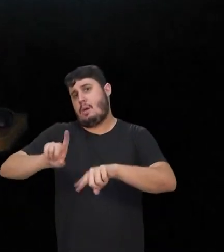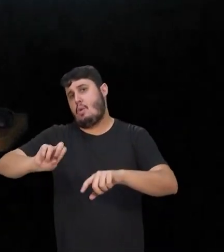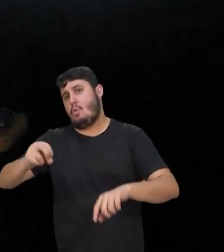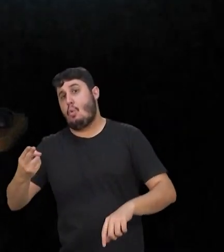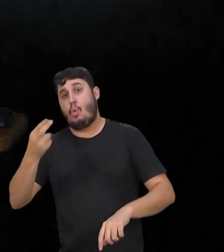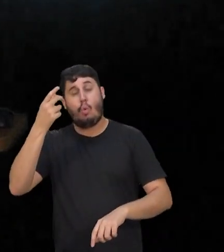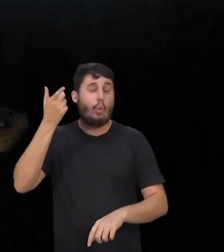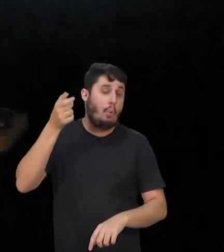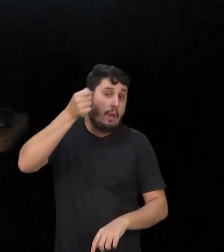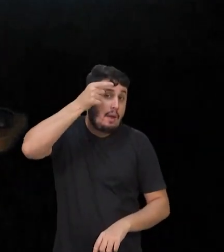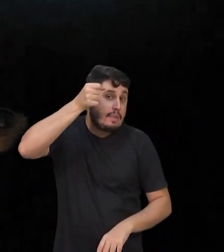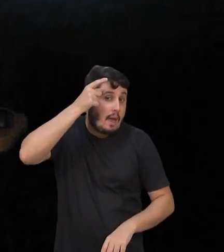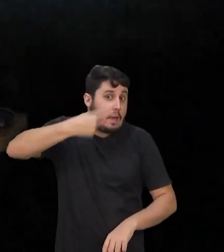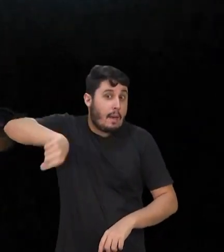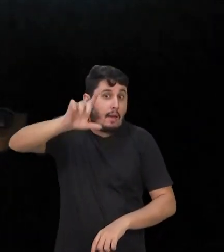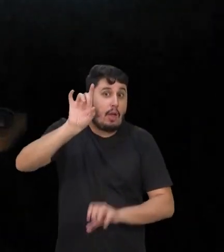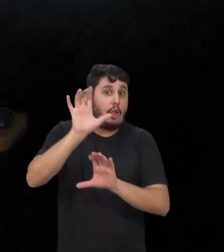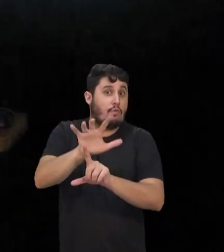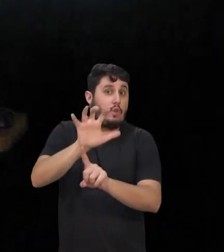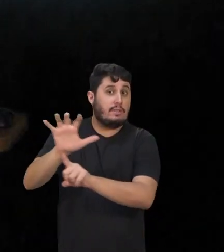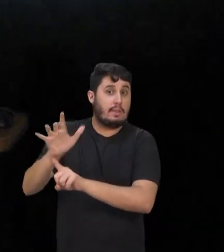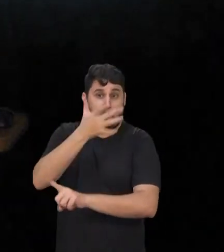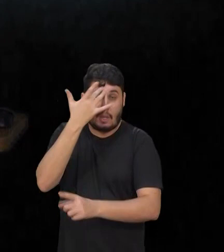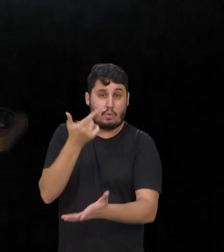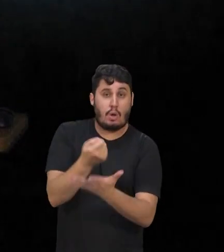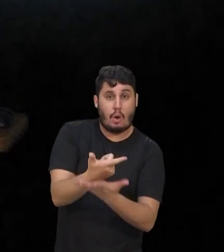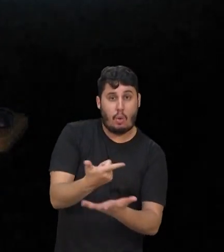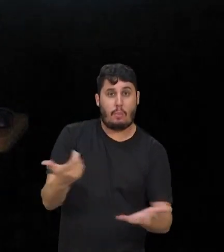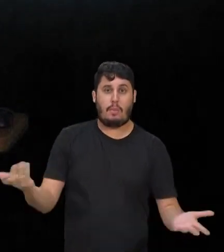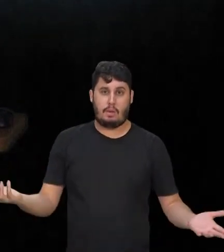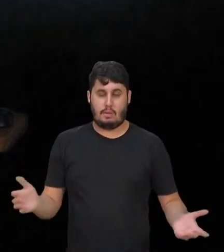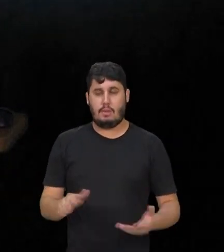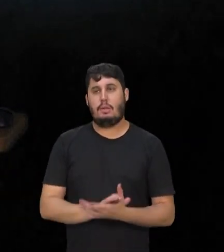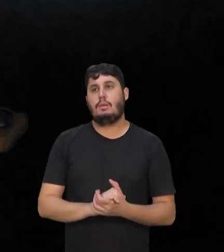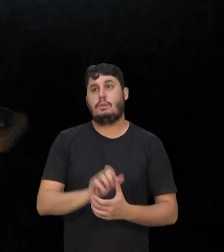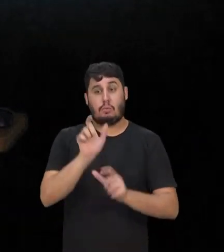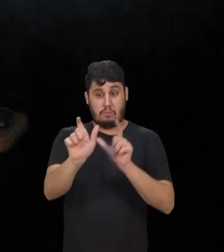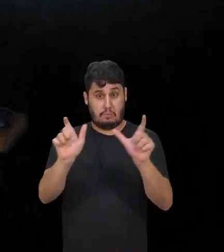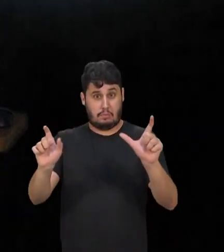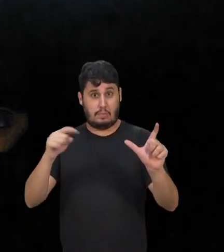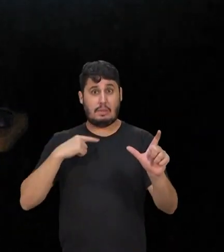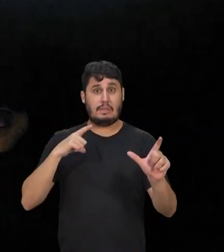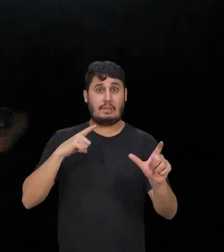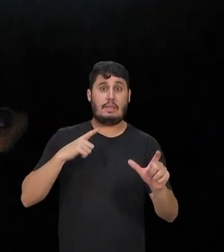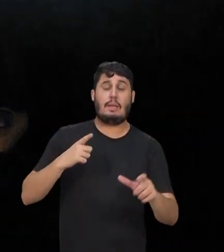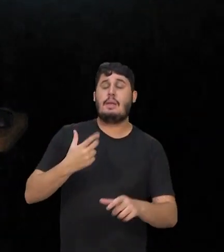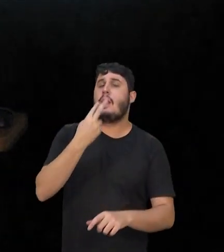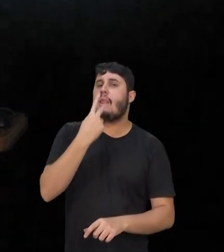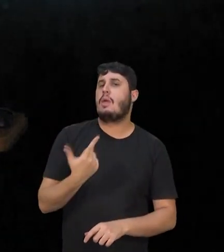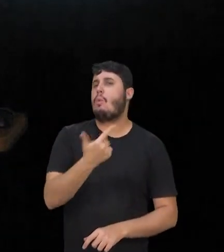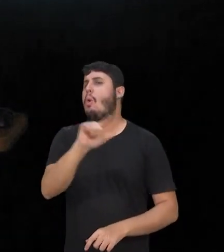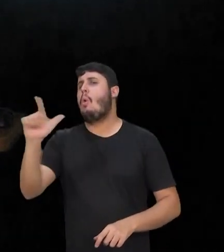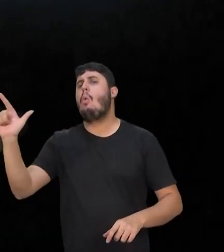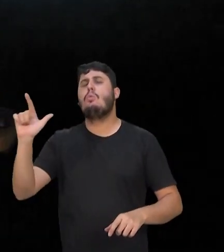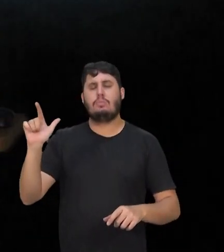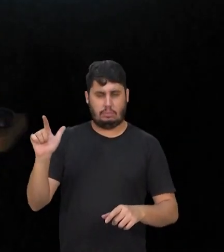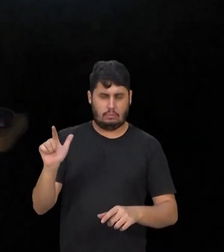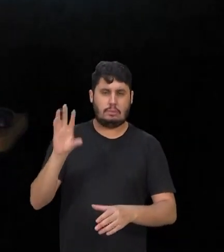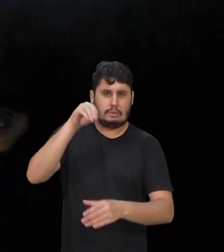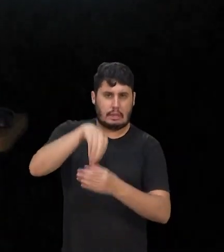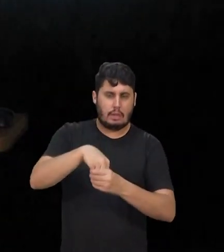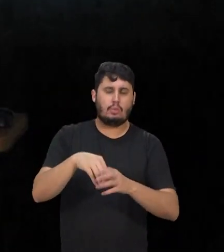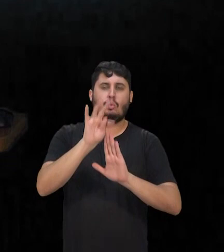público-alvo. Assim, no texto, o uso de vários termos de outras línguas que não é espanhola tem a intenção de quê? Dê uma olhada aí